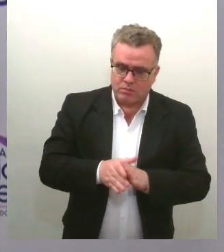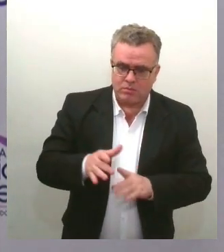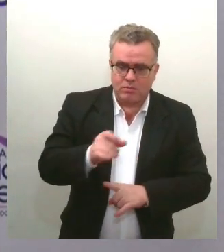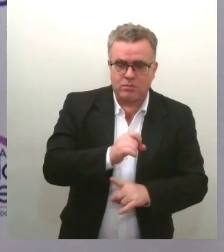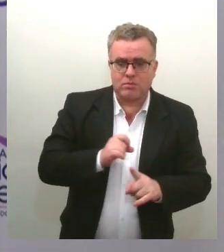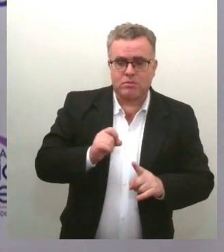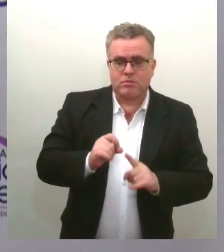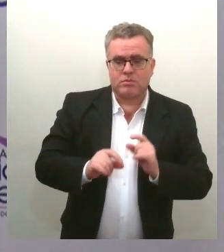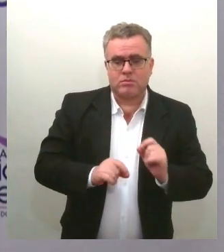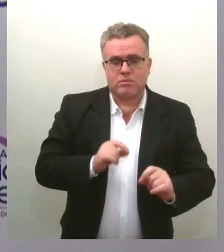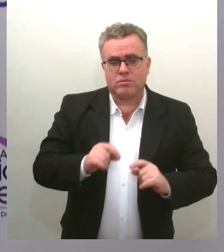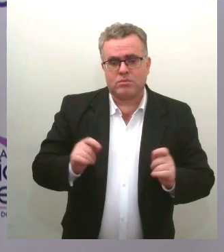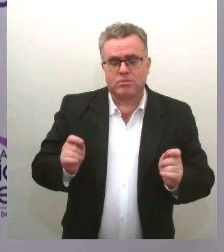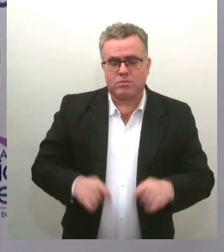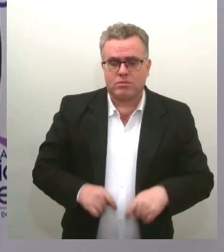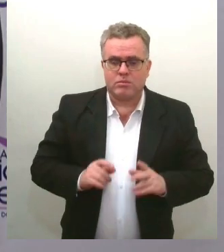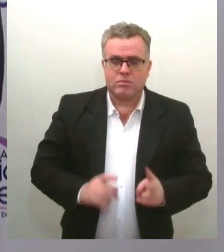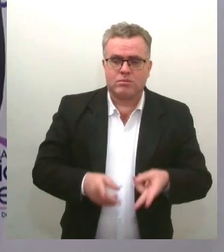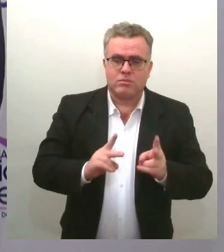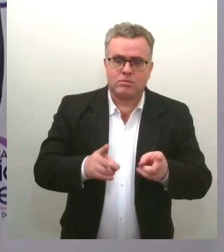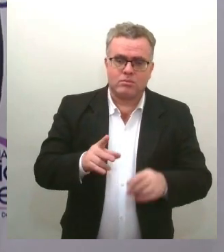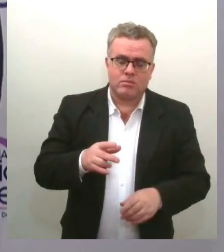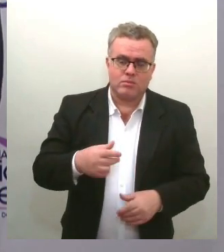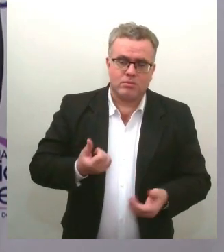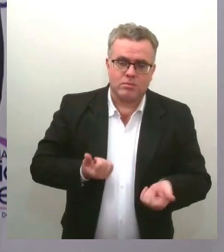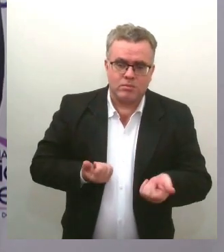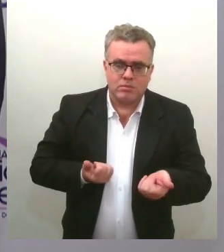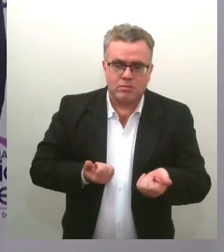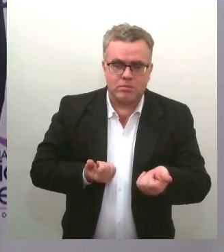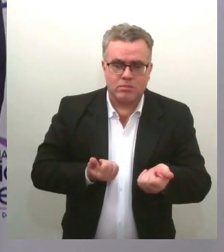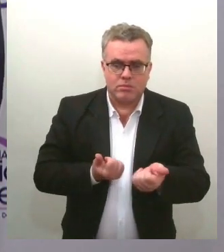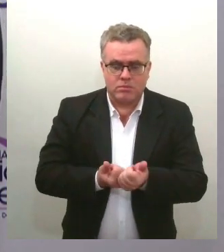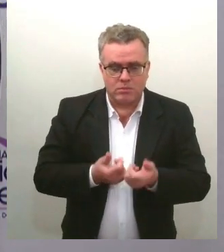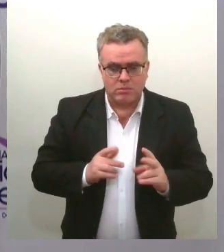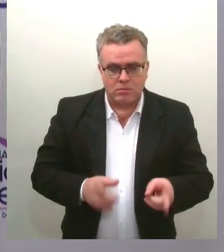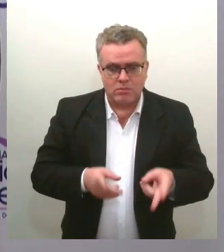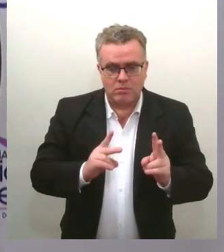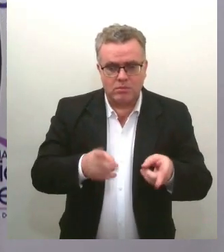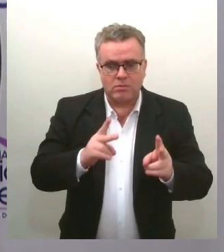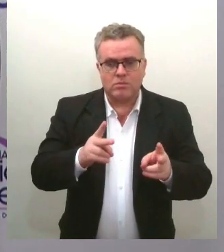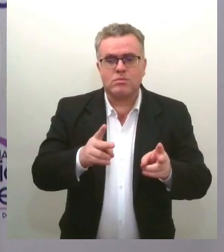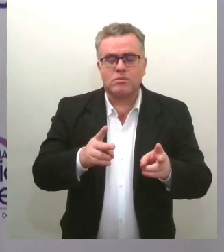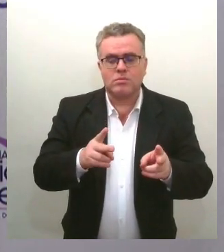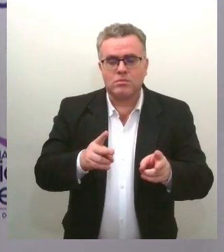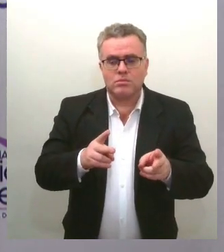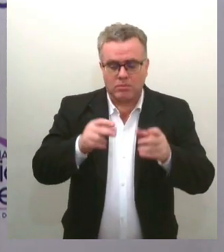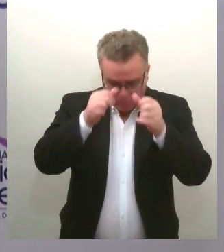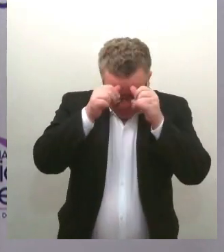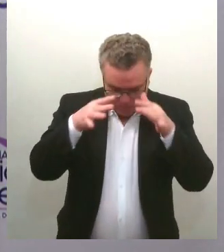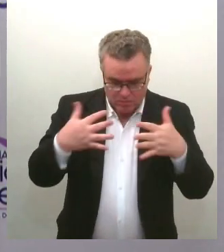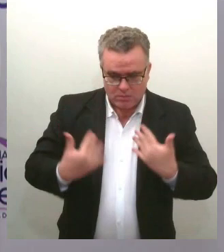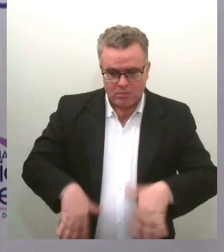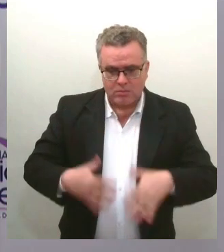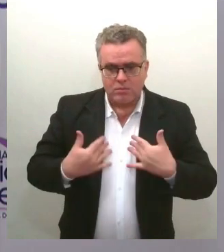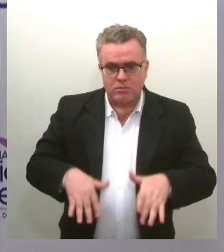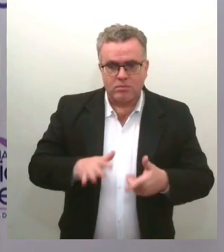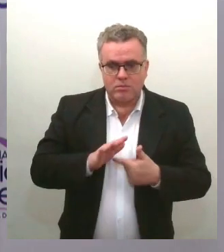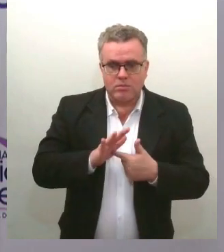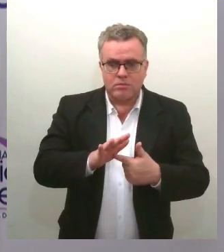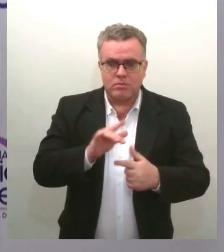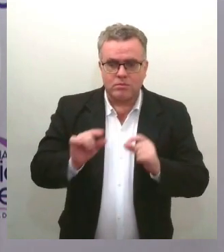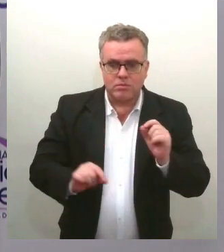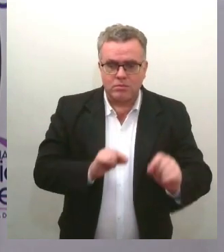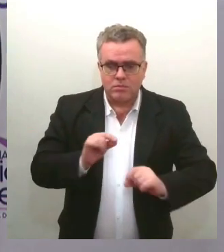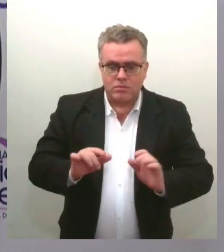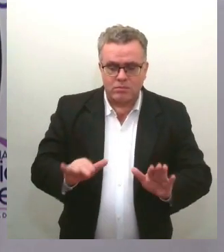apoio aos autistas, a conhecer o que é o autismo, quais são as atividades que